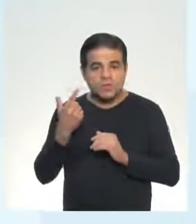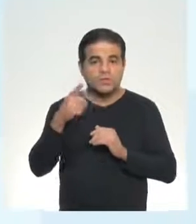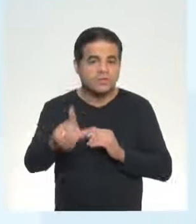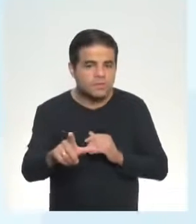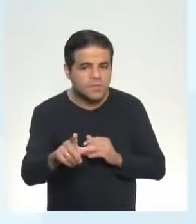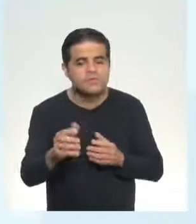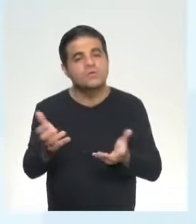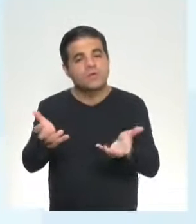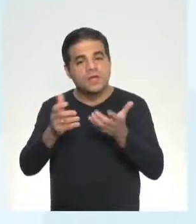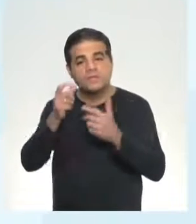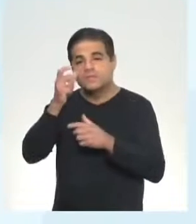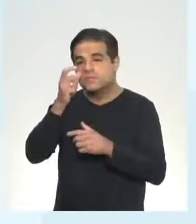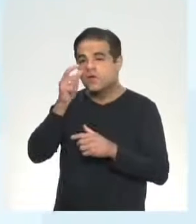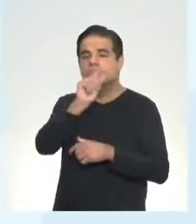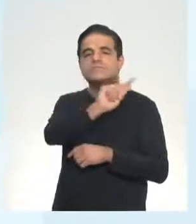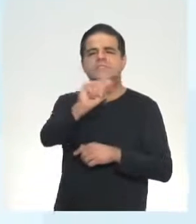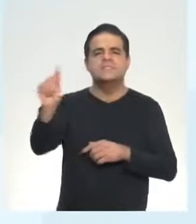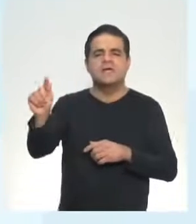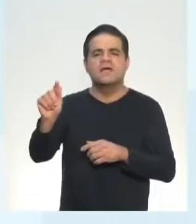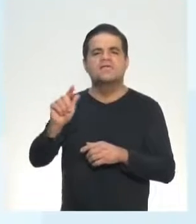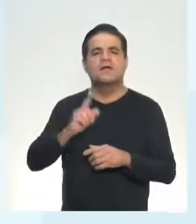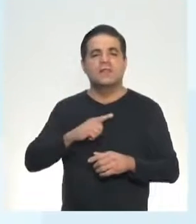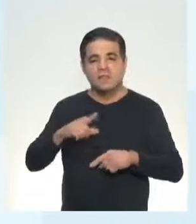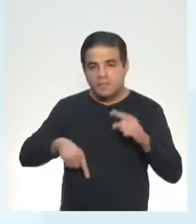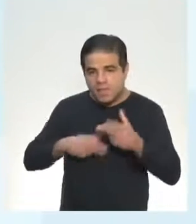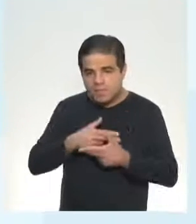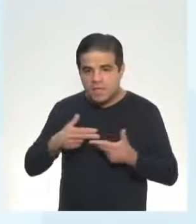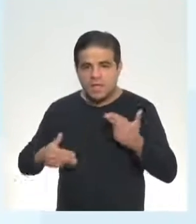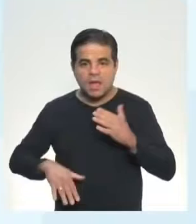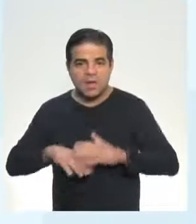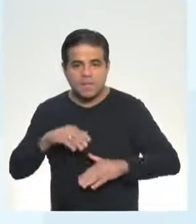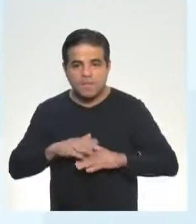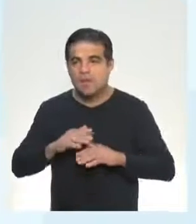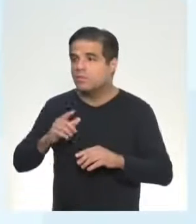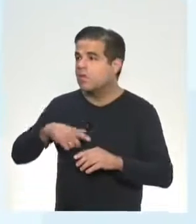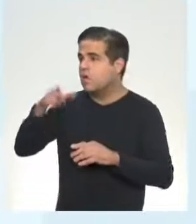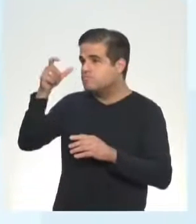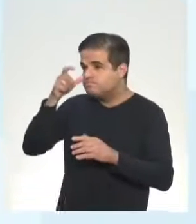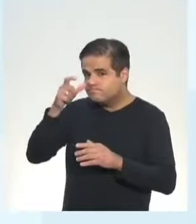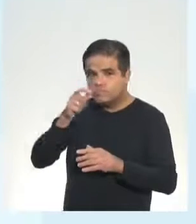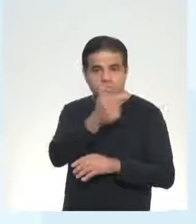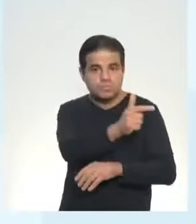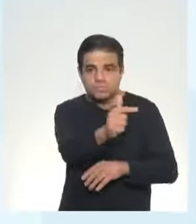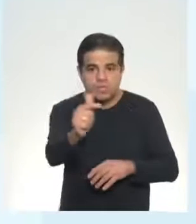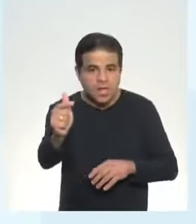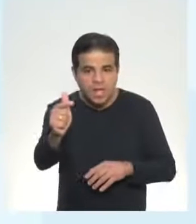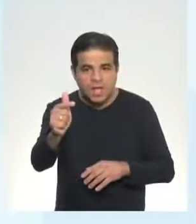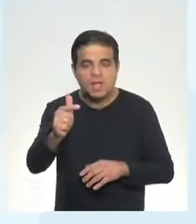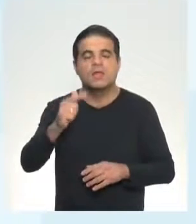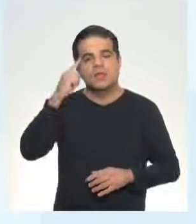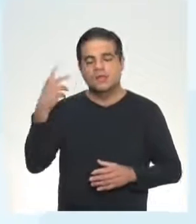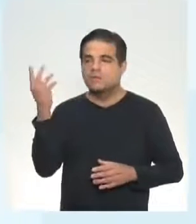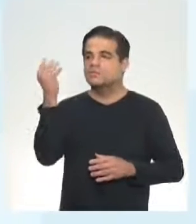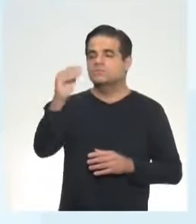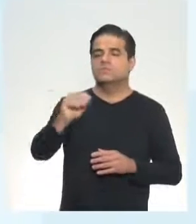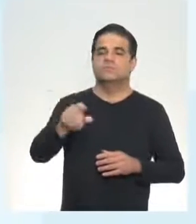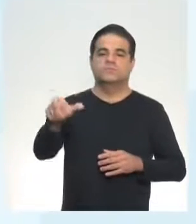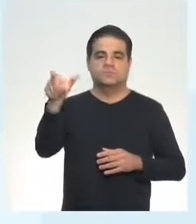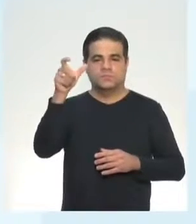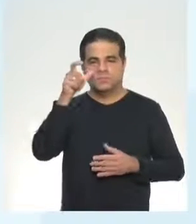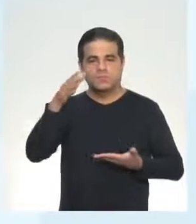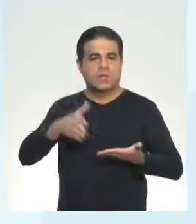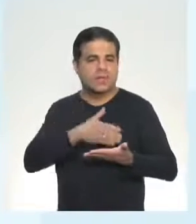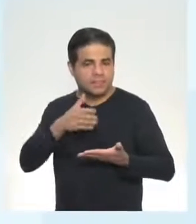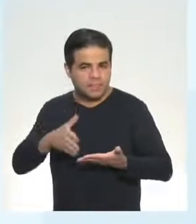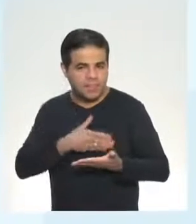vocês vão observando. Quem tem o material em mãos, faz a observação. Quem não tem, coloca a observação aí no